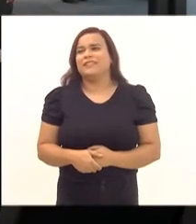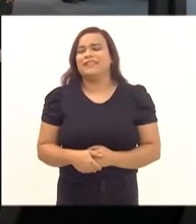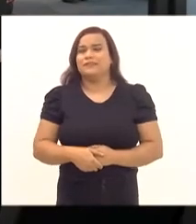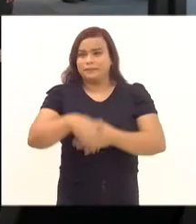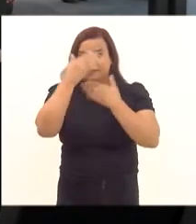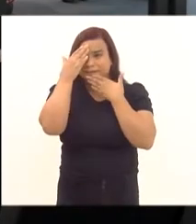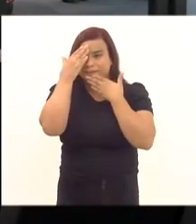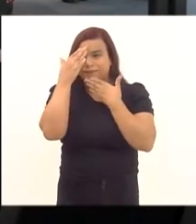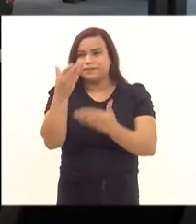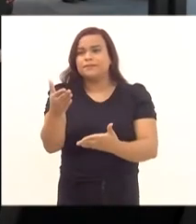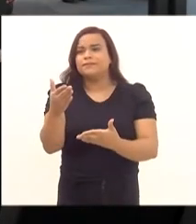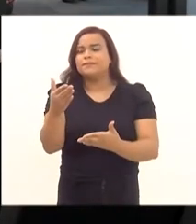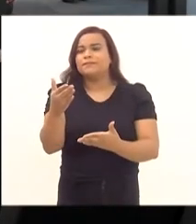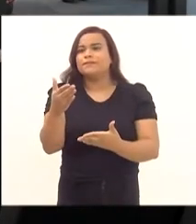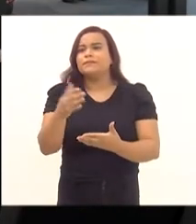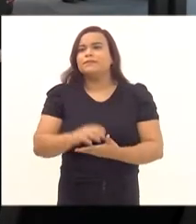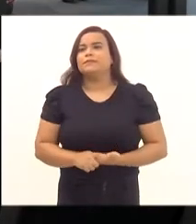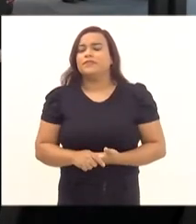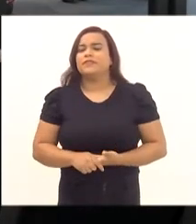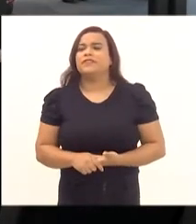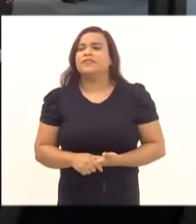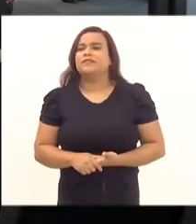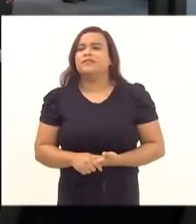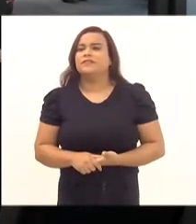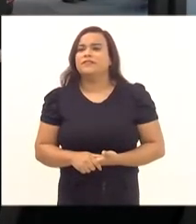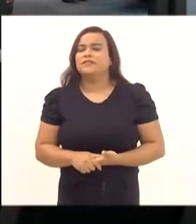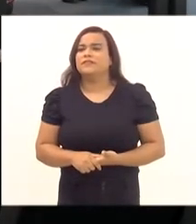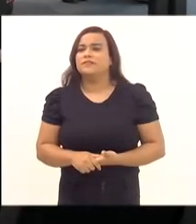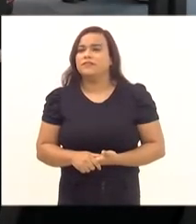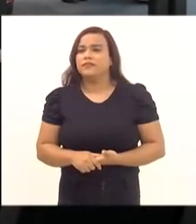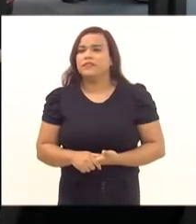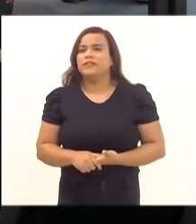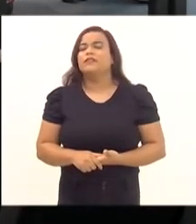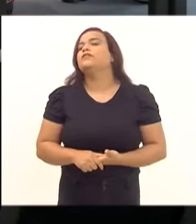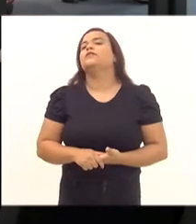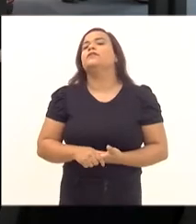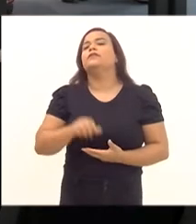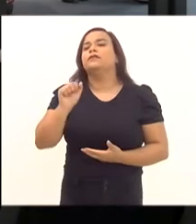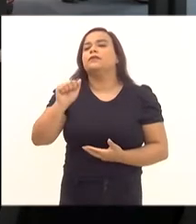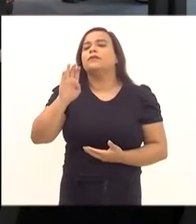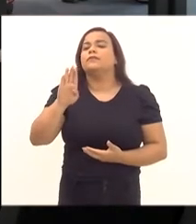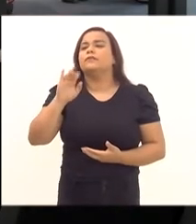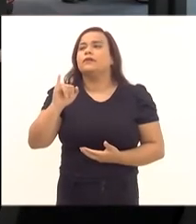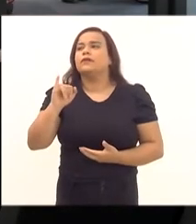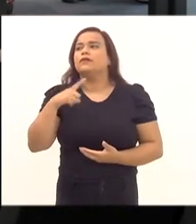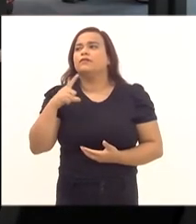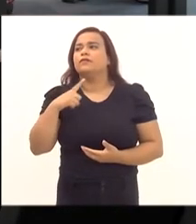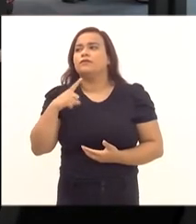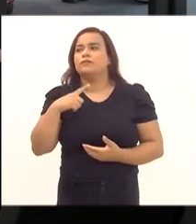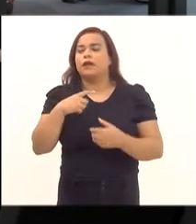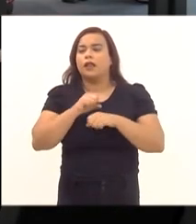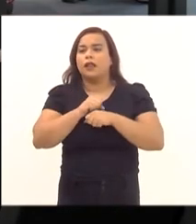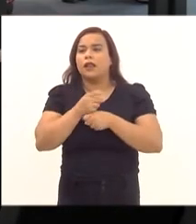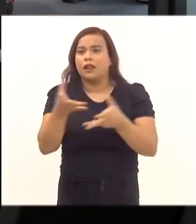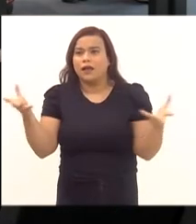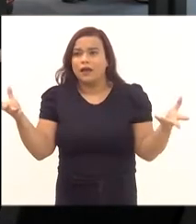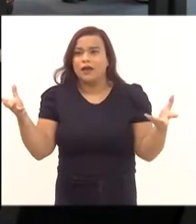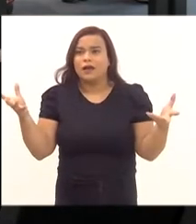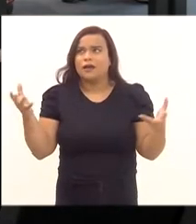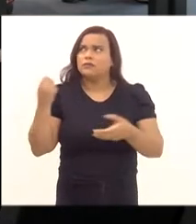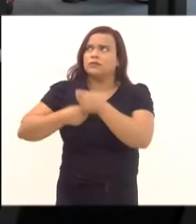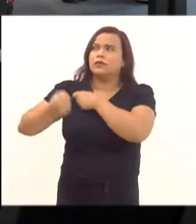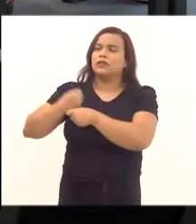Pajé Globe e em abril já fiz o lançamento lá em 2018 da minha